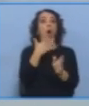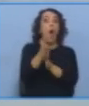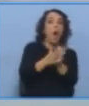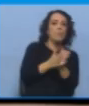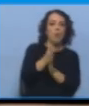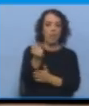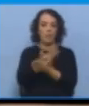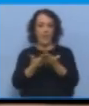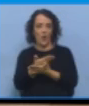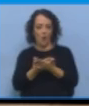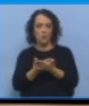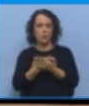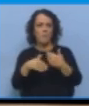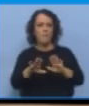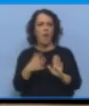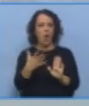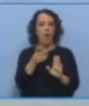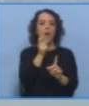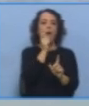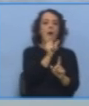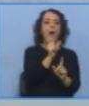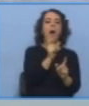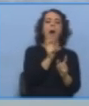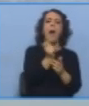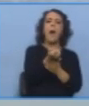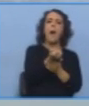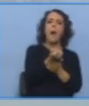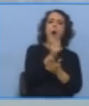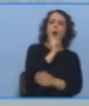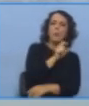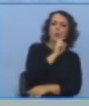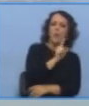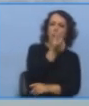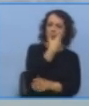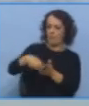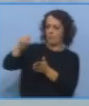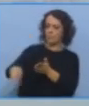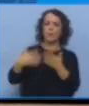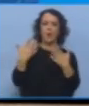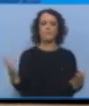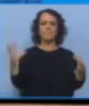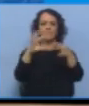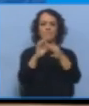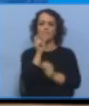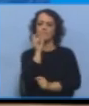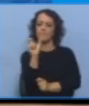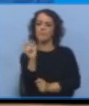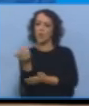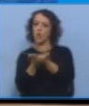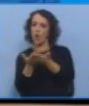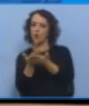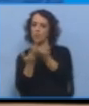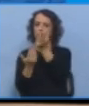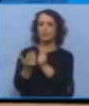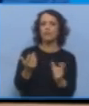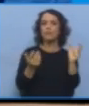negócio. Agora estamos a esquecer a oportunidade e a pôr a palavra vocação ao lado do negócio. Há aqui uma mudança de paradigma. Sim, estamos a casar palavras que têm vários